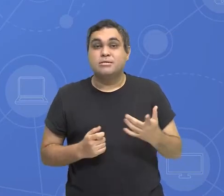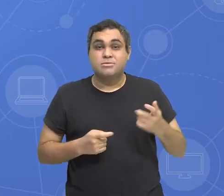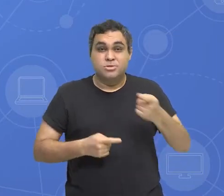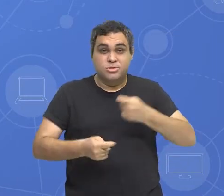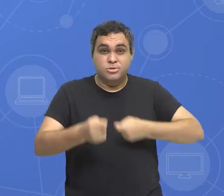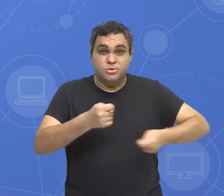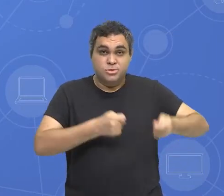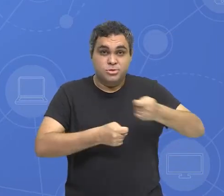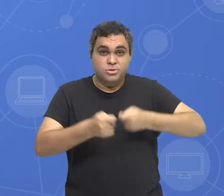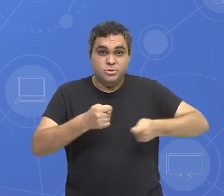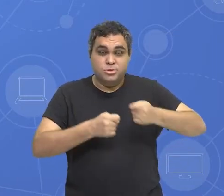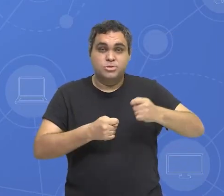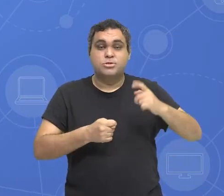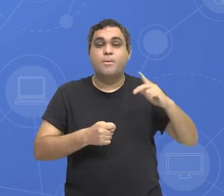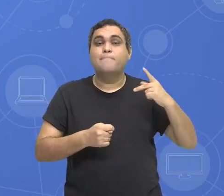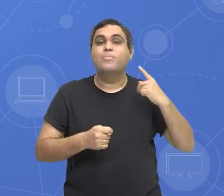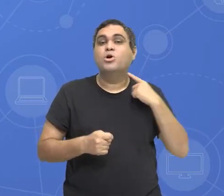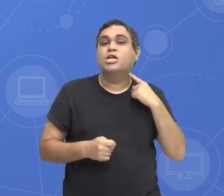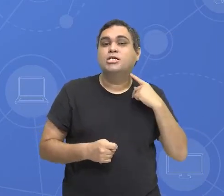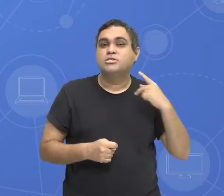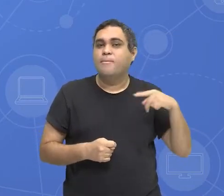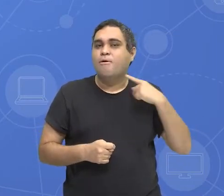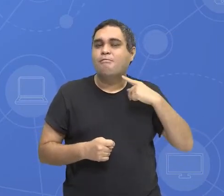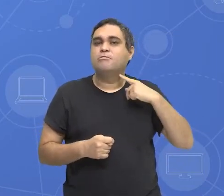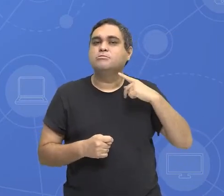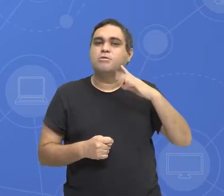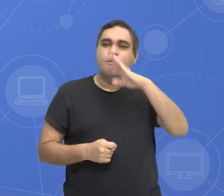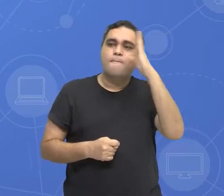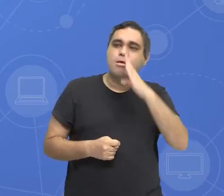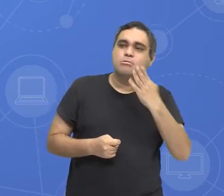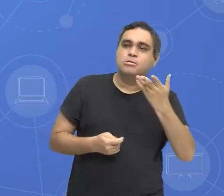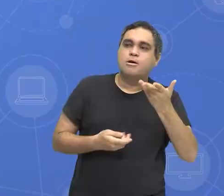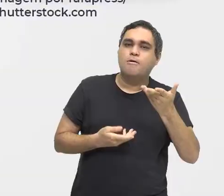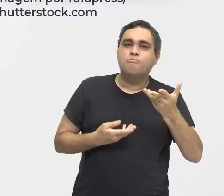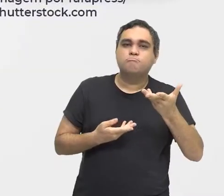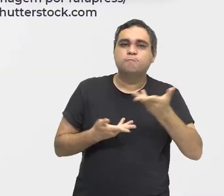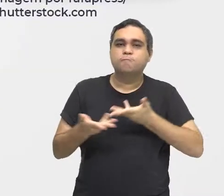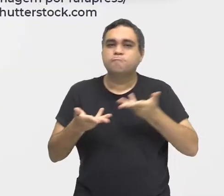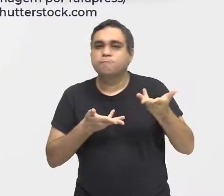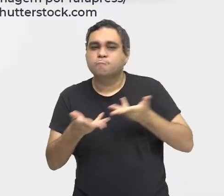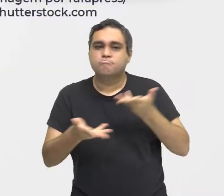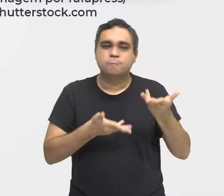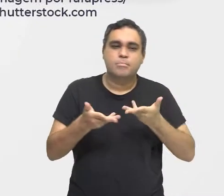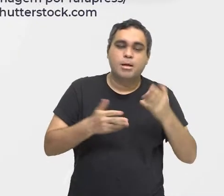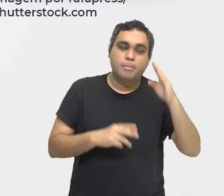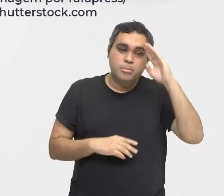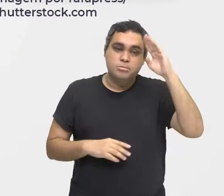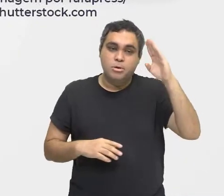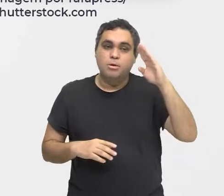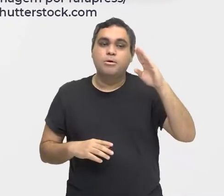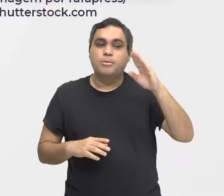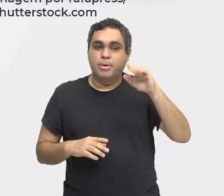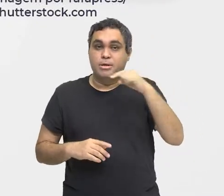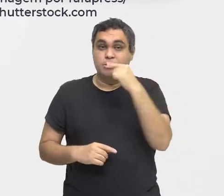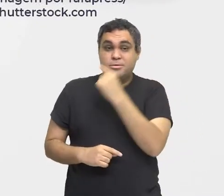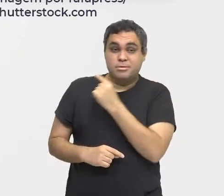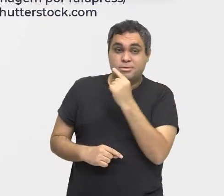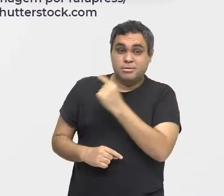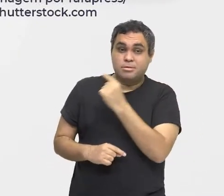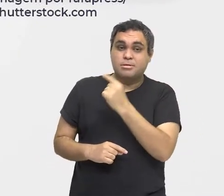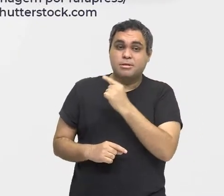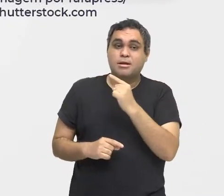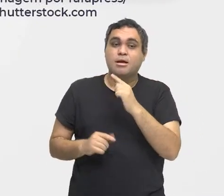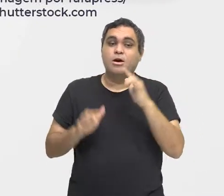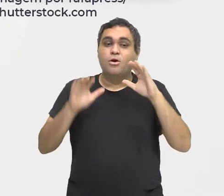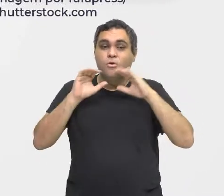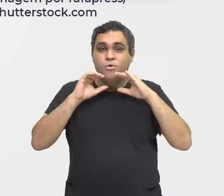gente verifica também principalmente em relação ao Fórum Econômico Mundial. Em 1990, o Brasil,